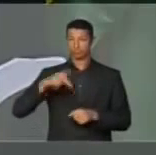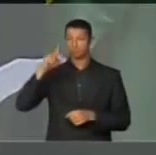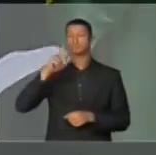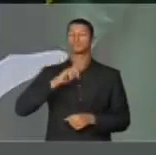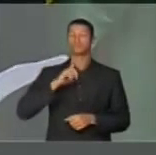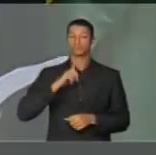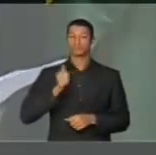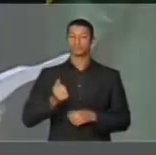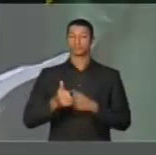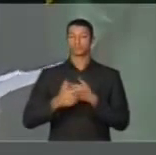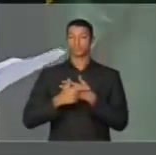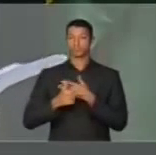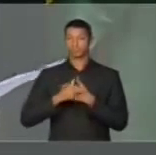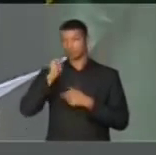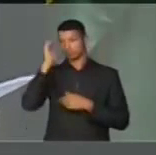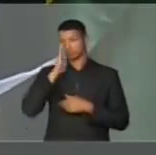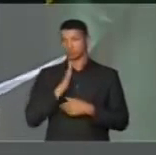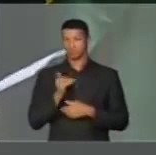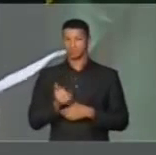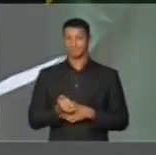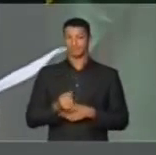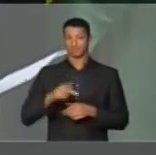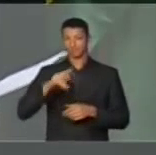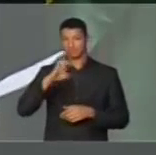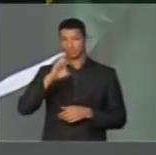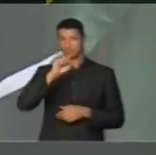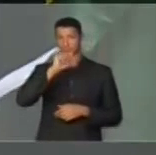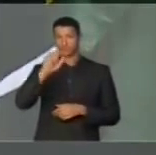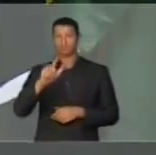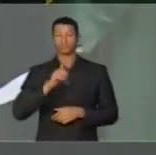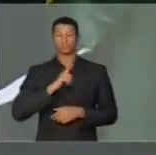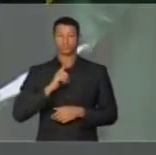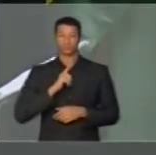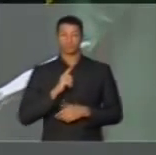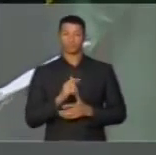tem um papel para o Brasil, e o pré-sal tem